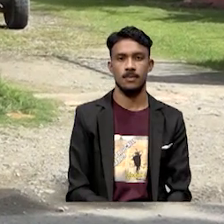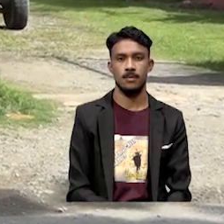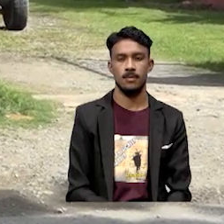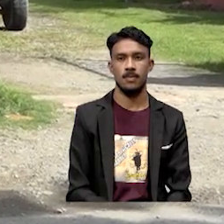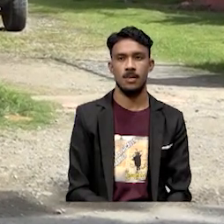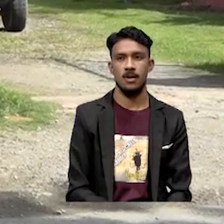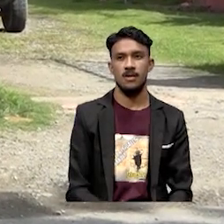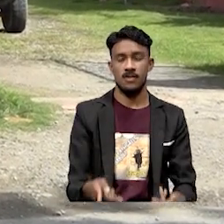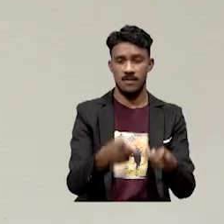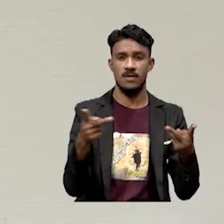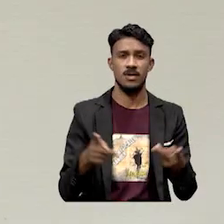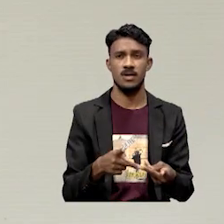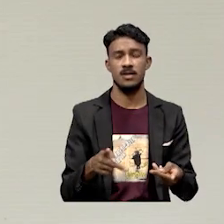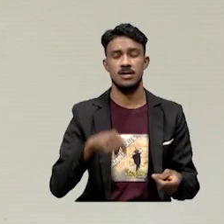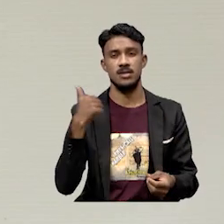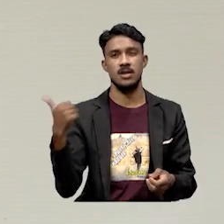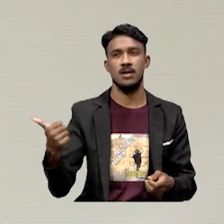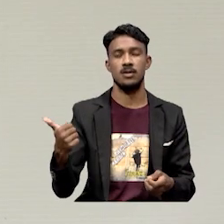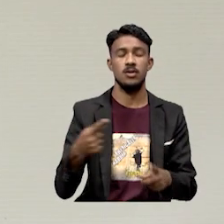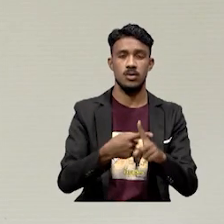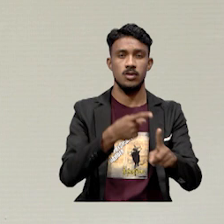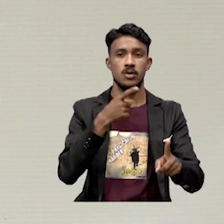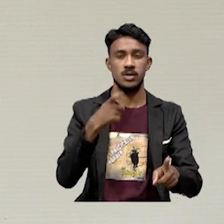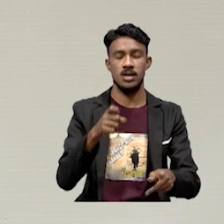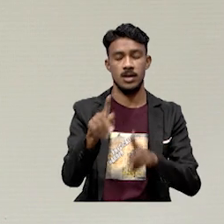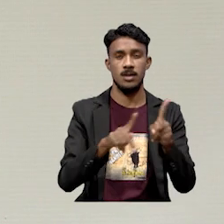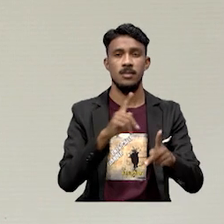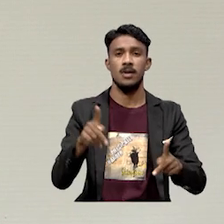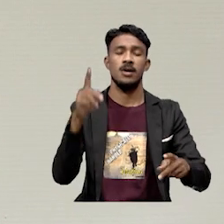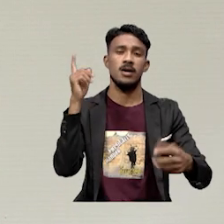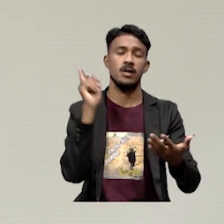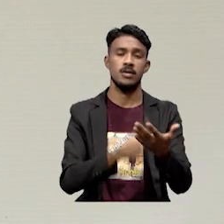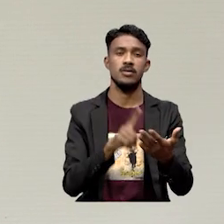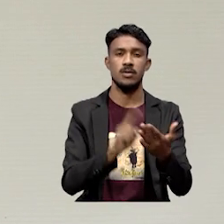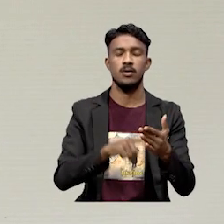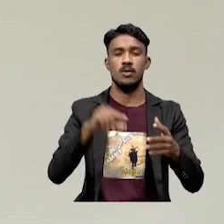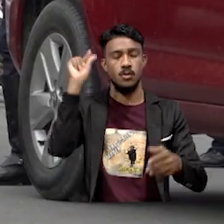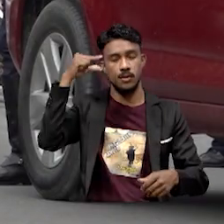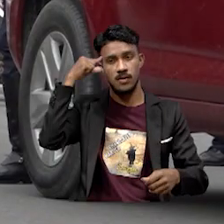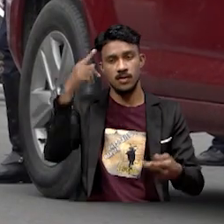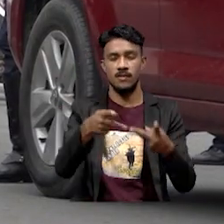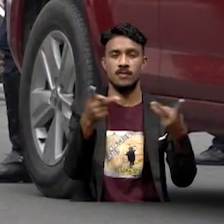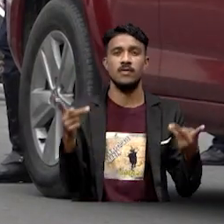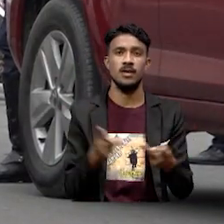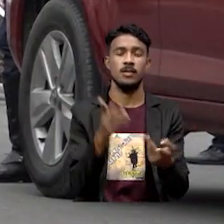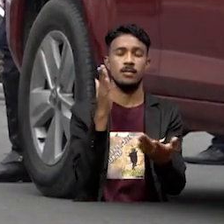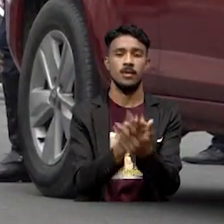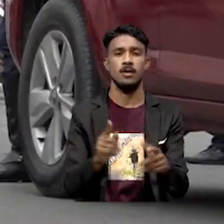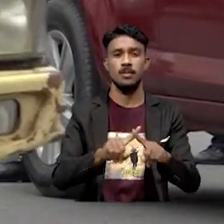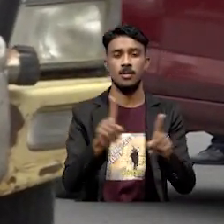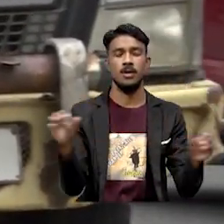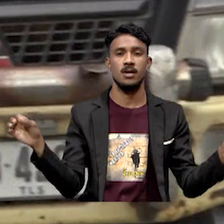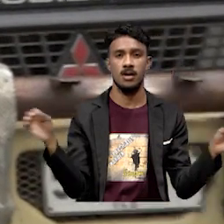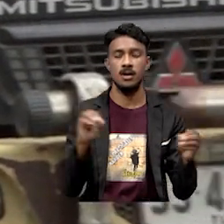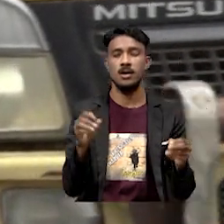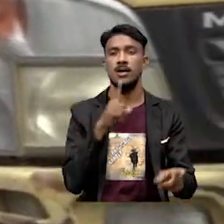E a parte selo, que a organização Sociedade Civil critica o governo, mas que estabelece uma fata em estacionamento, uma bela e a